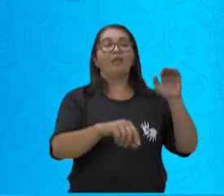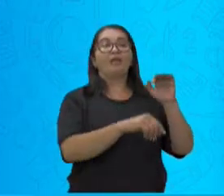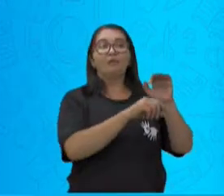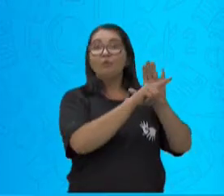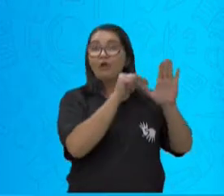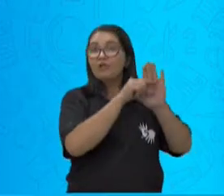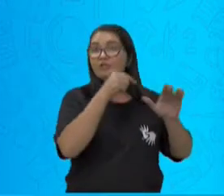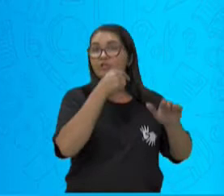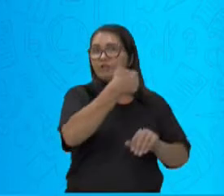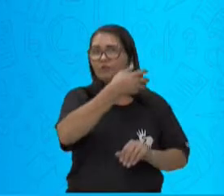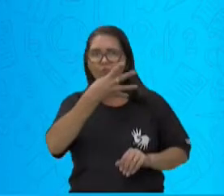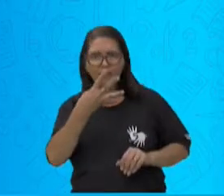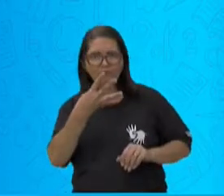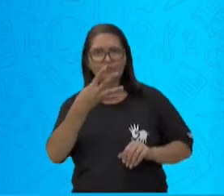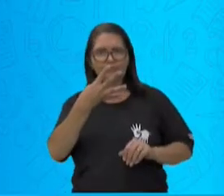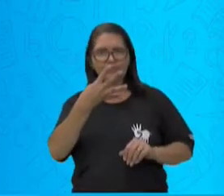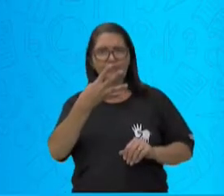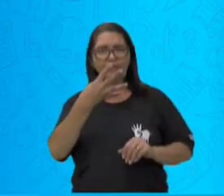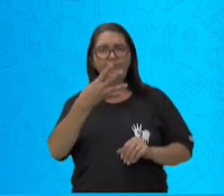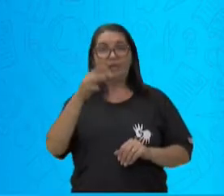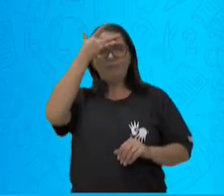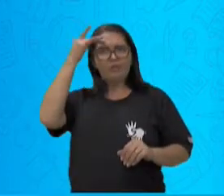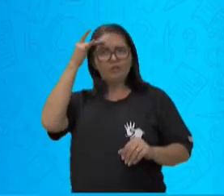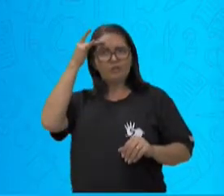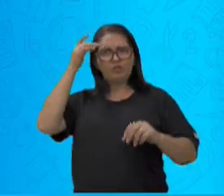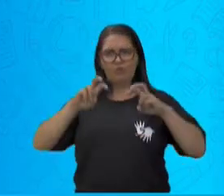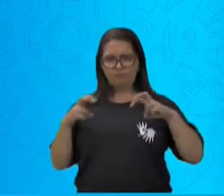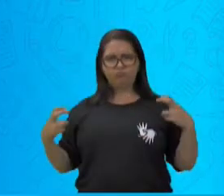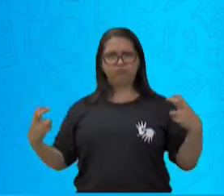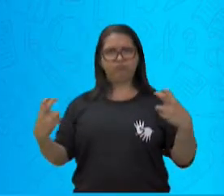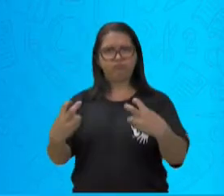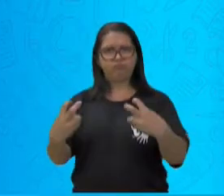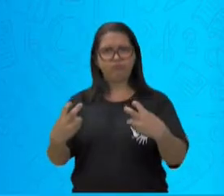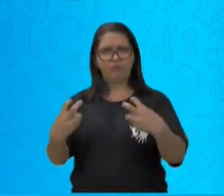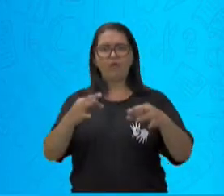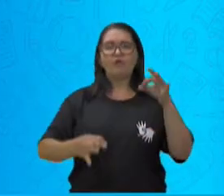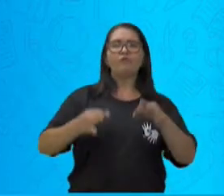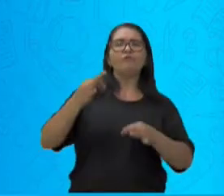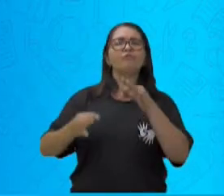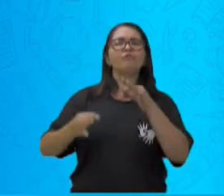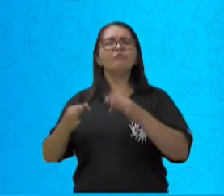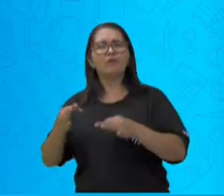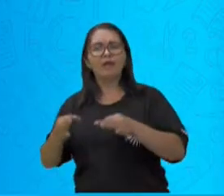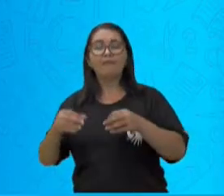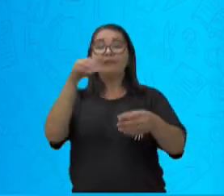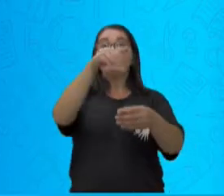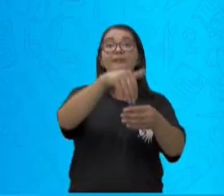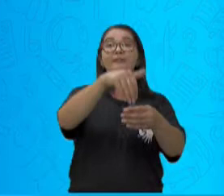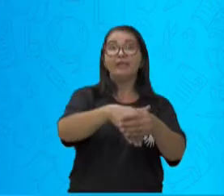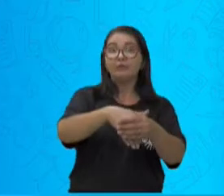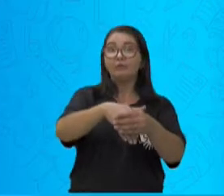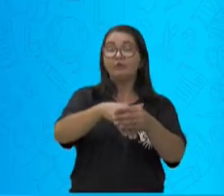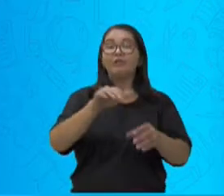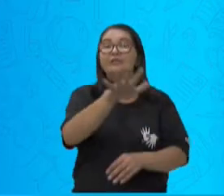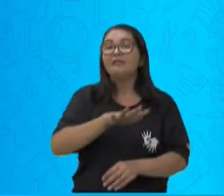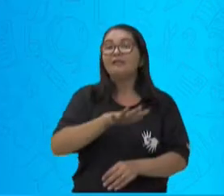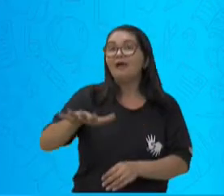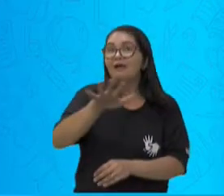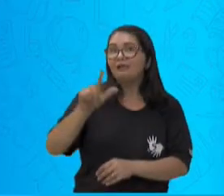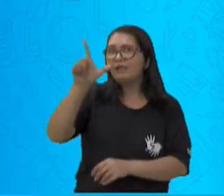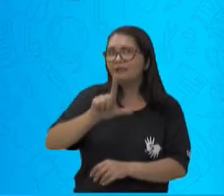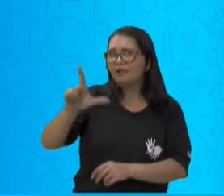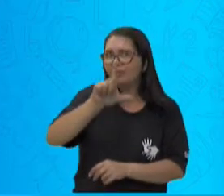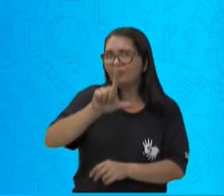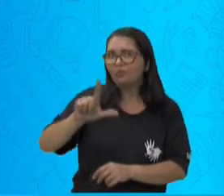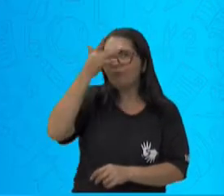uma comissão julgadora, formada por profissionais das áreas de literatura, educação e arte,